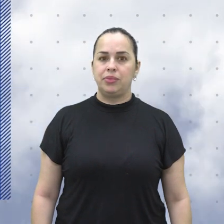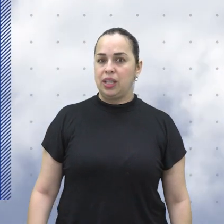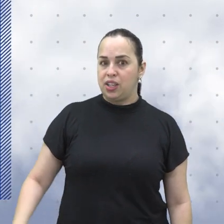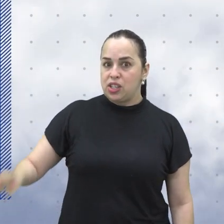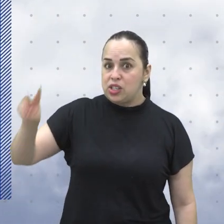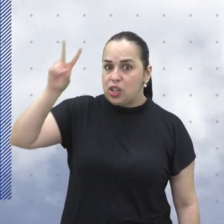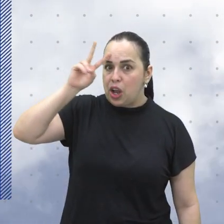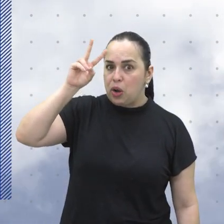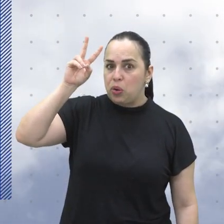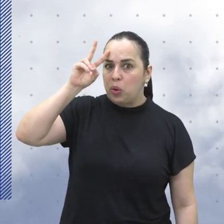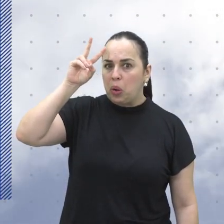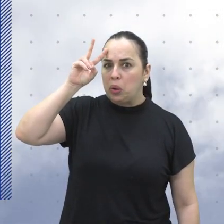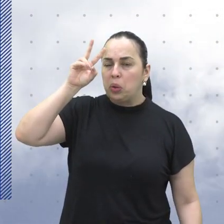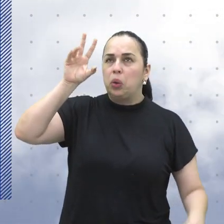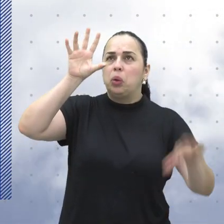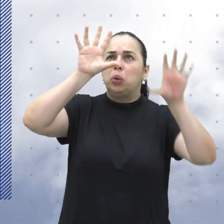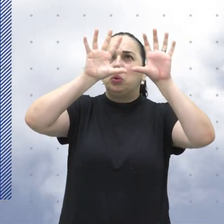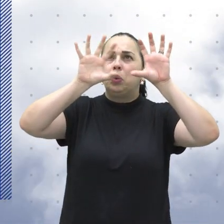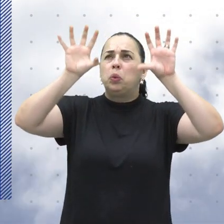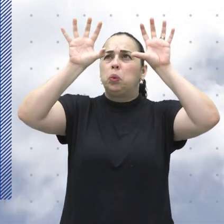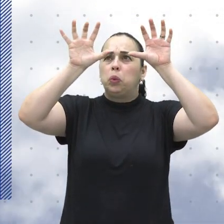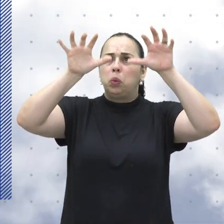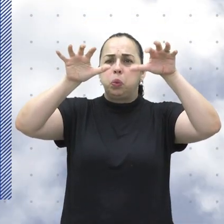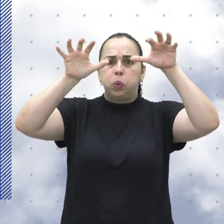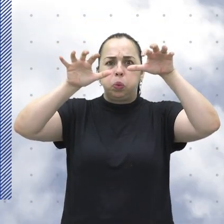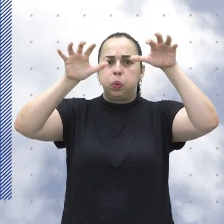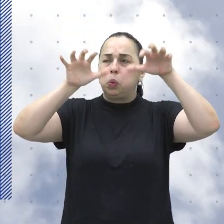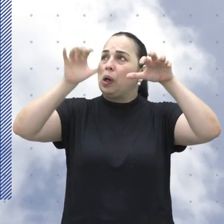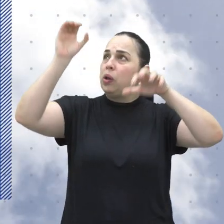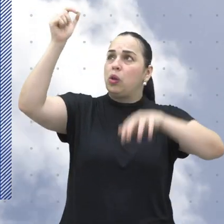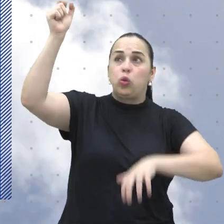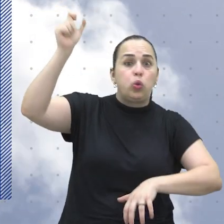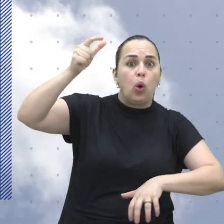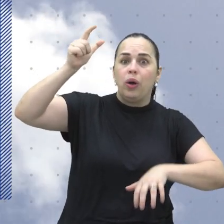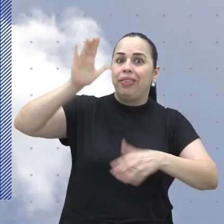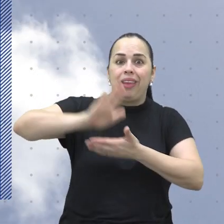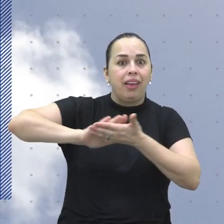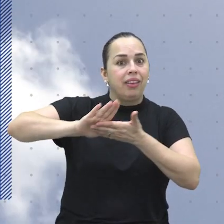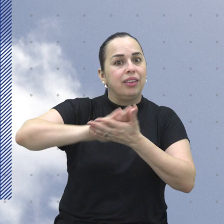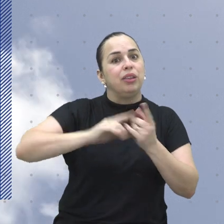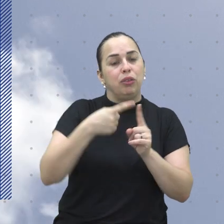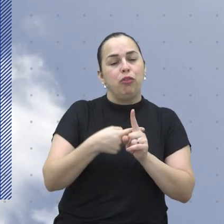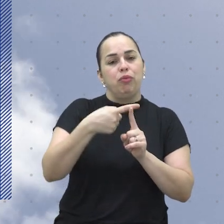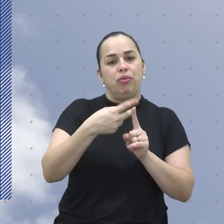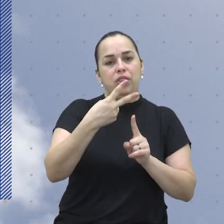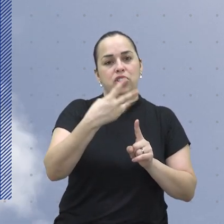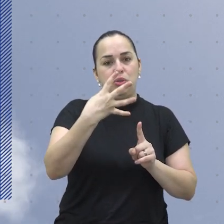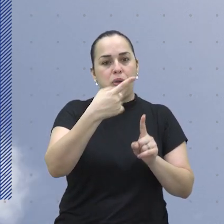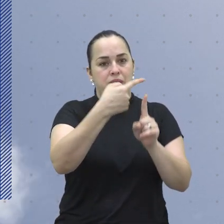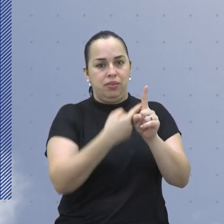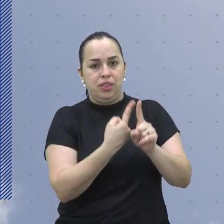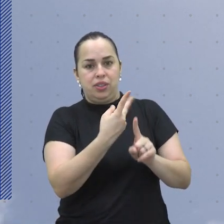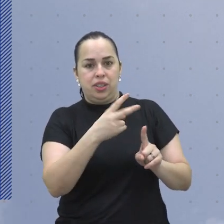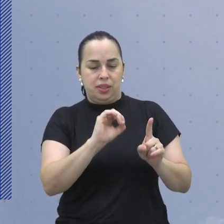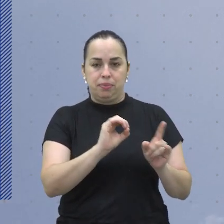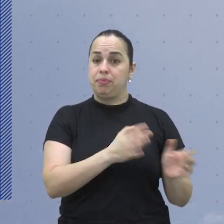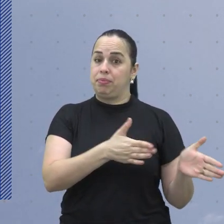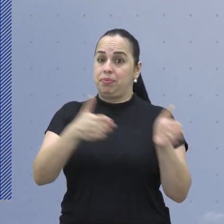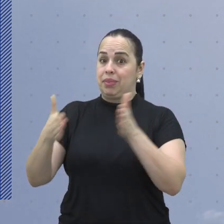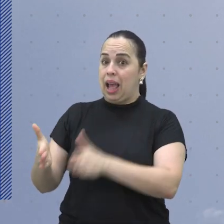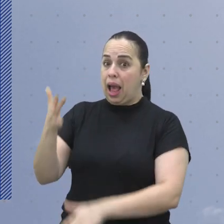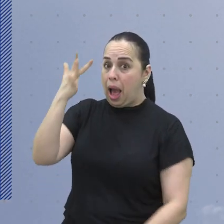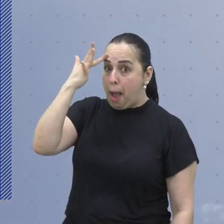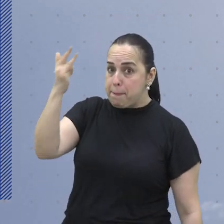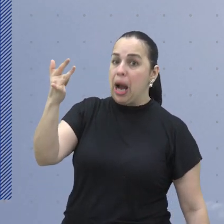Nesta segunda-feira, a tarde será chuvosa e sem aberturas de sol. A máxima prevista é de 24 e a mínima de 20.